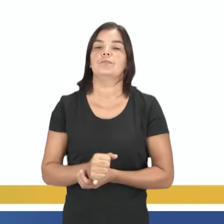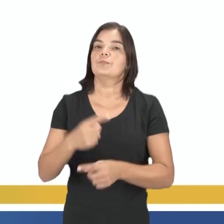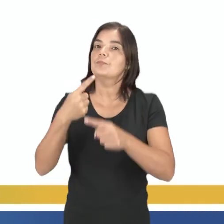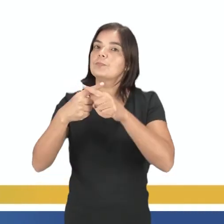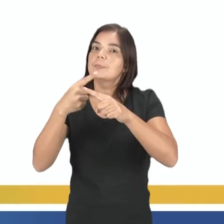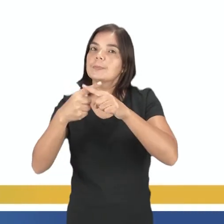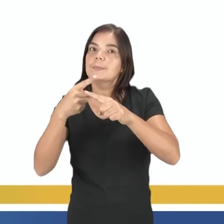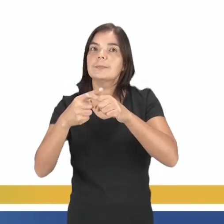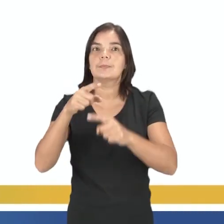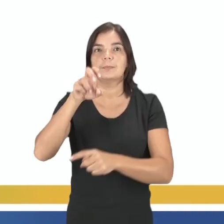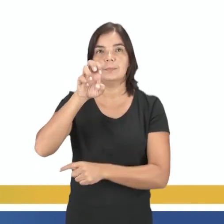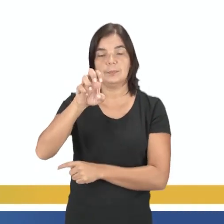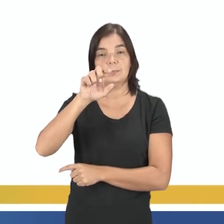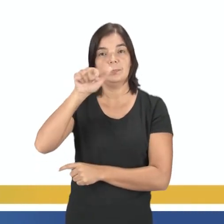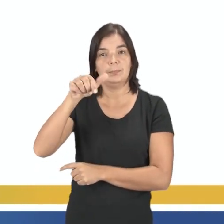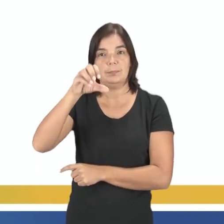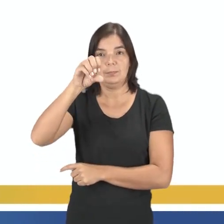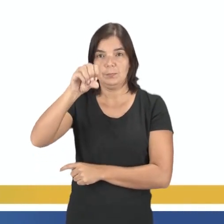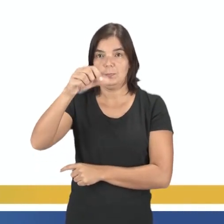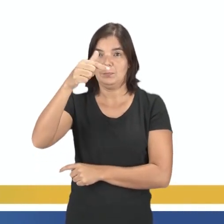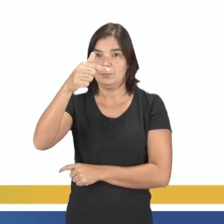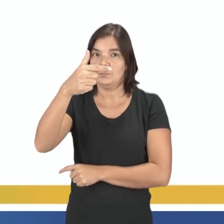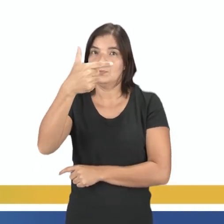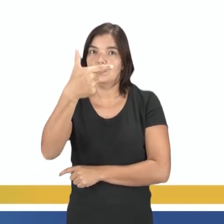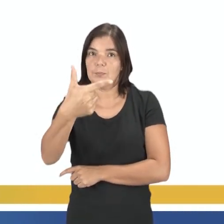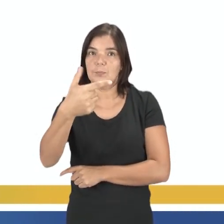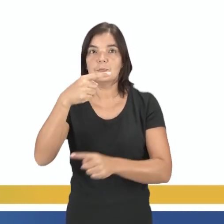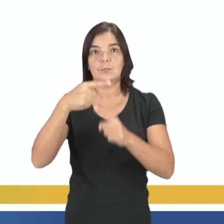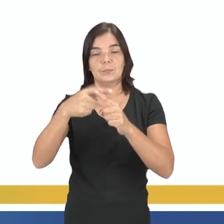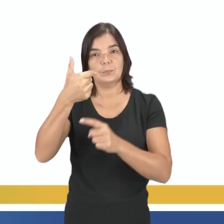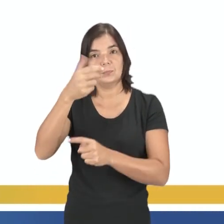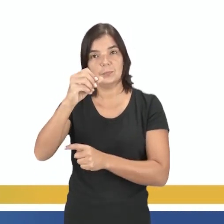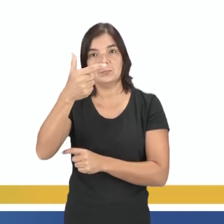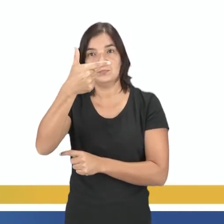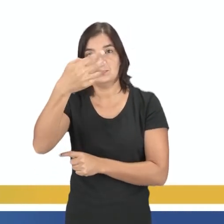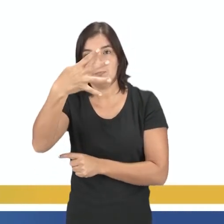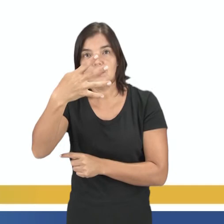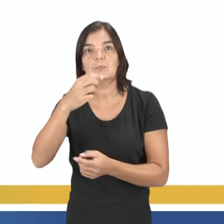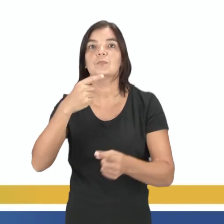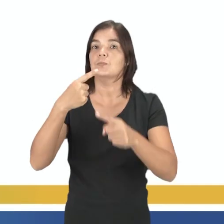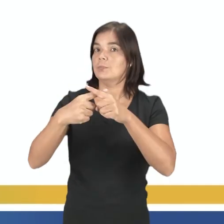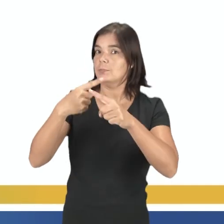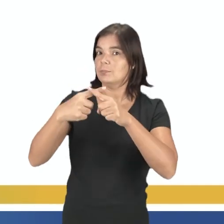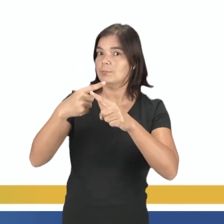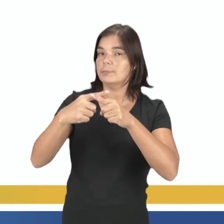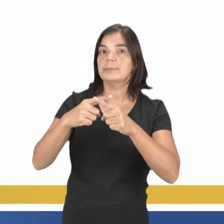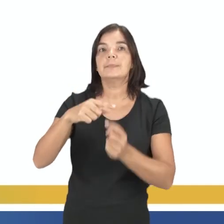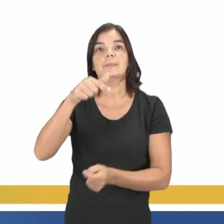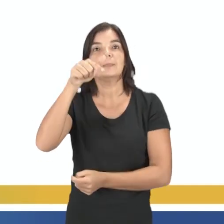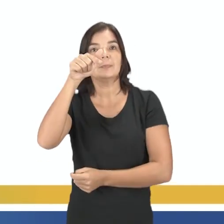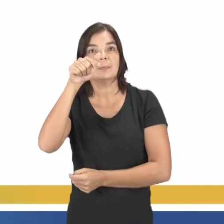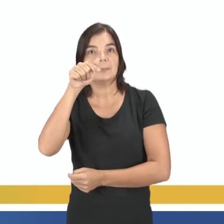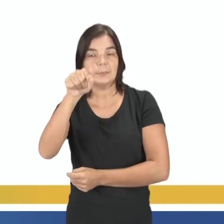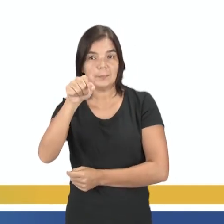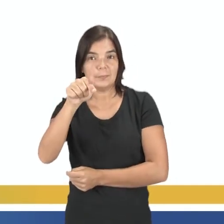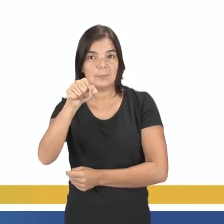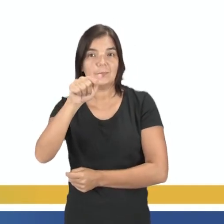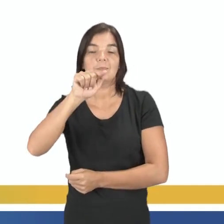massa da Terra, que já foi utilizado, que é 5,97 vezes 10 a 24. E nós temos o valor